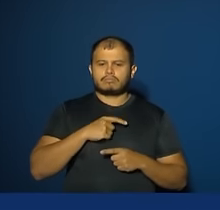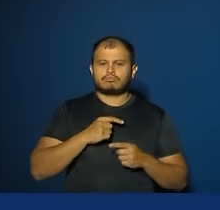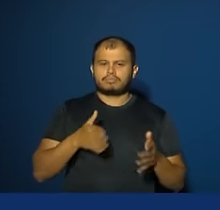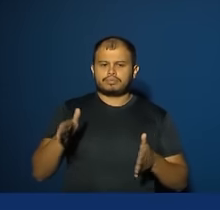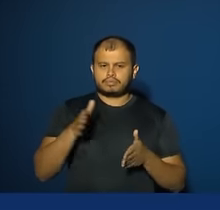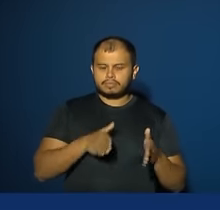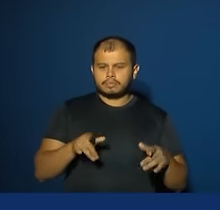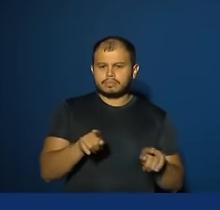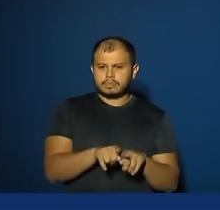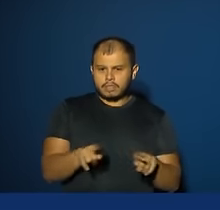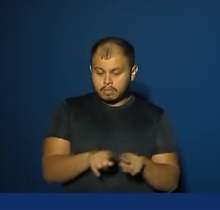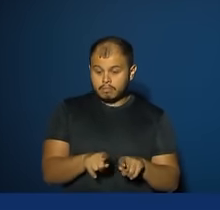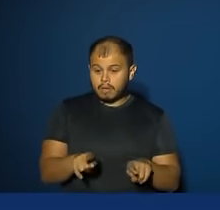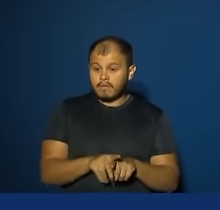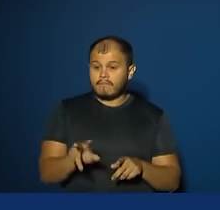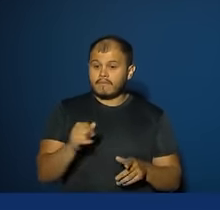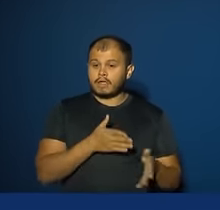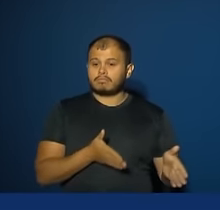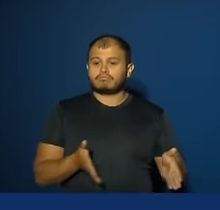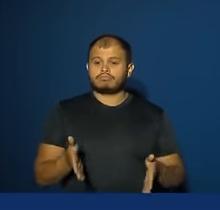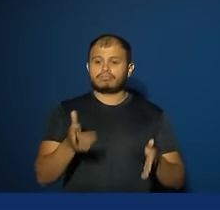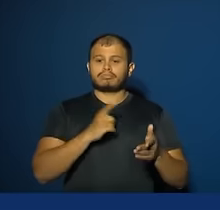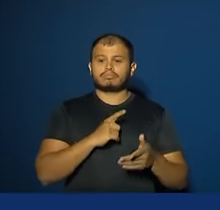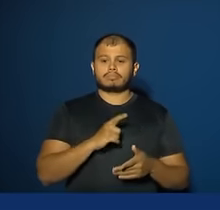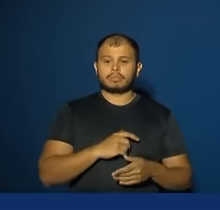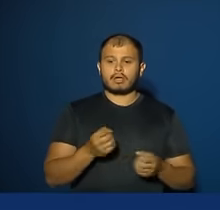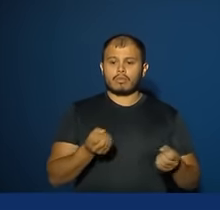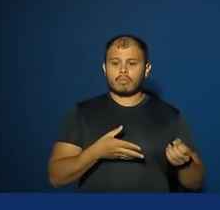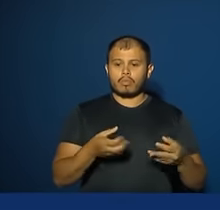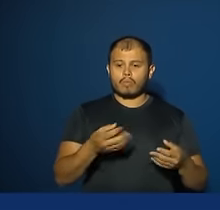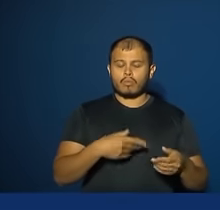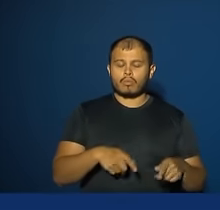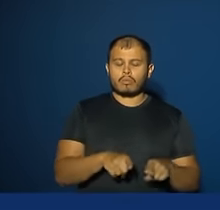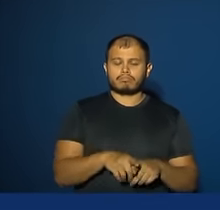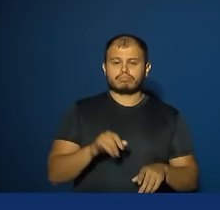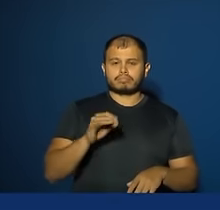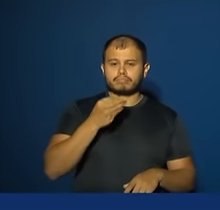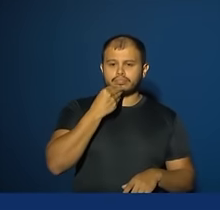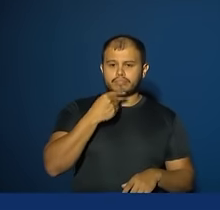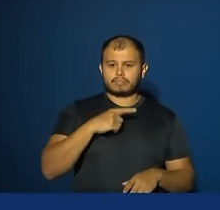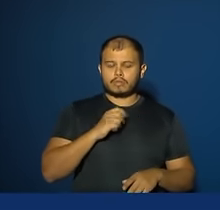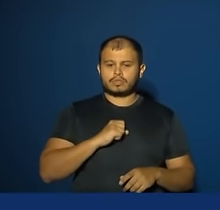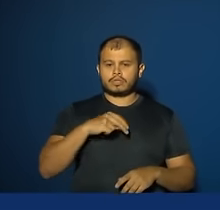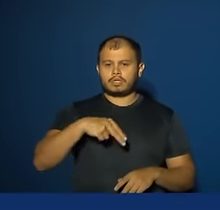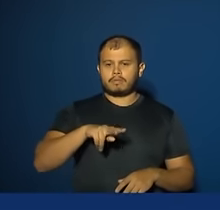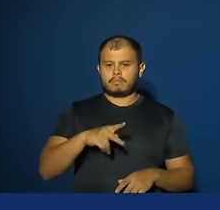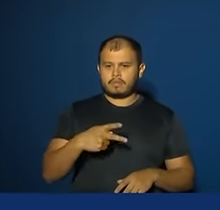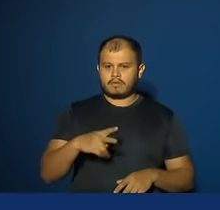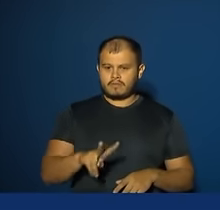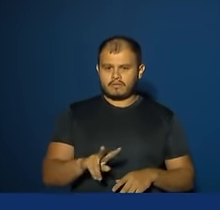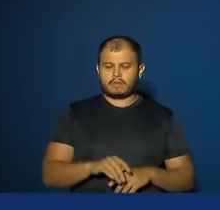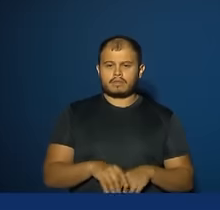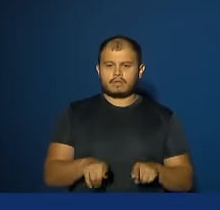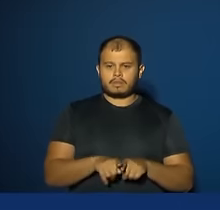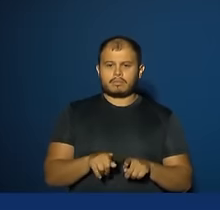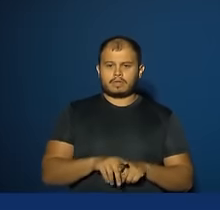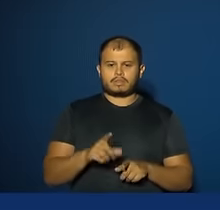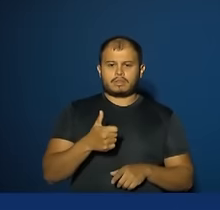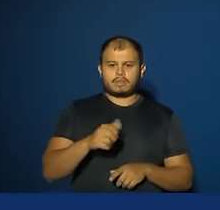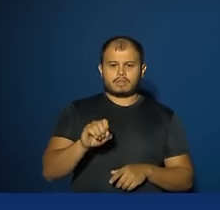Furnas. Isso vai gerar uma incorporação do Tech Shield, né, que pode gerar um NPV para a companhia da ordem de 10